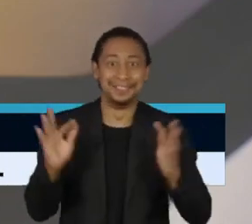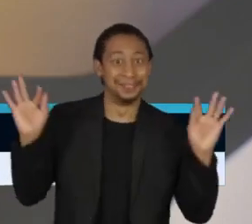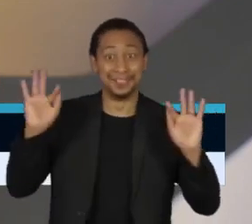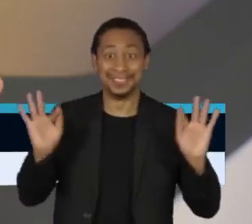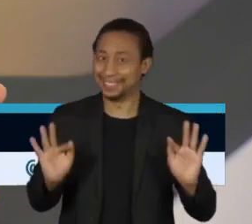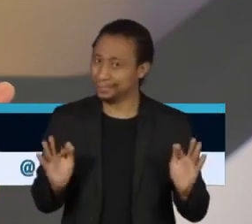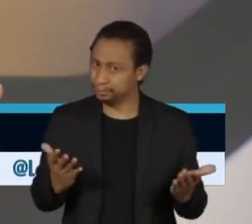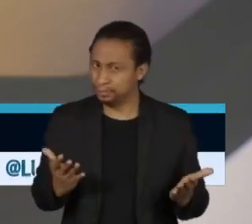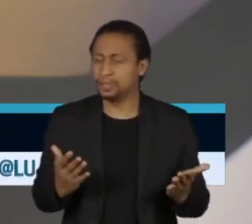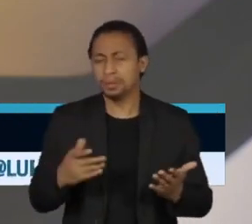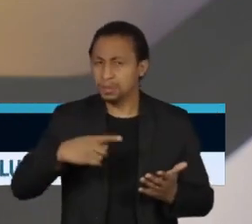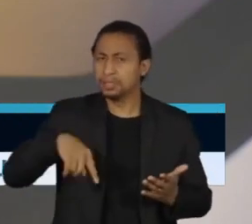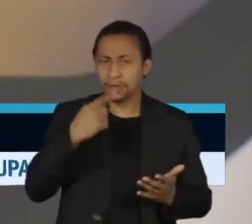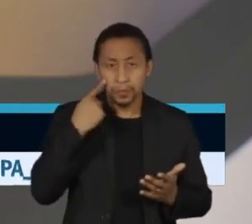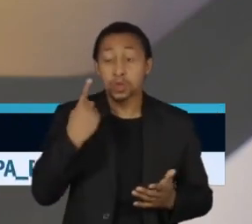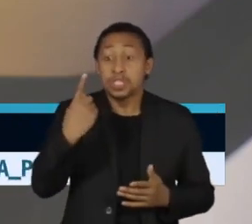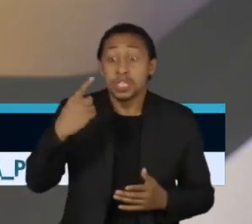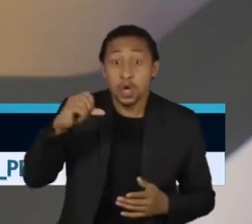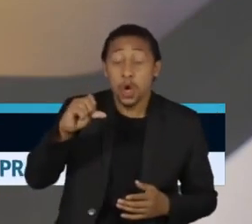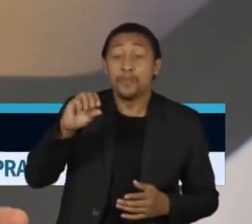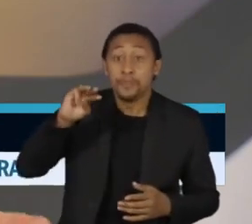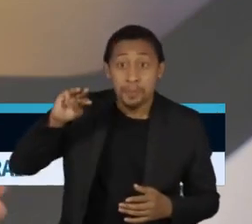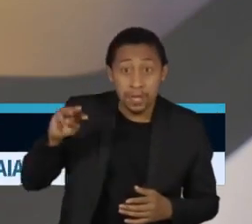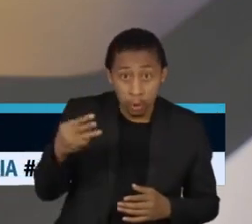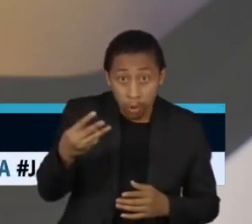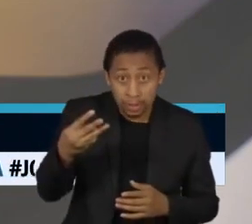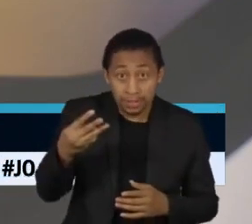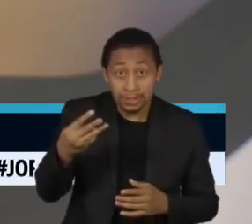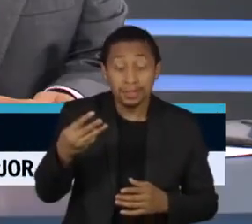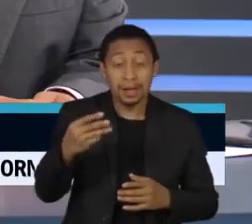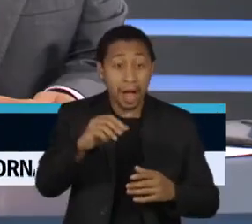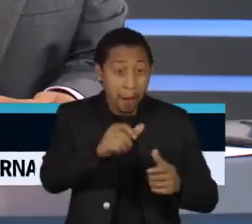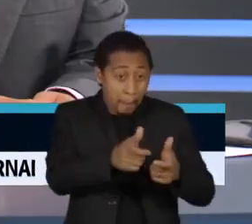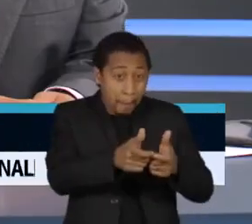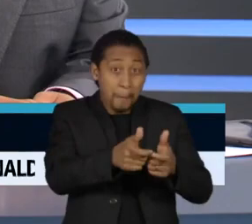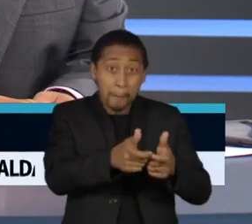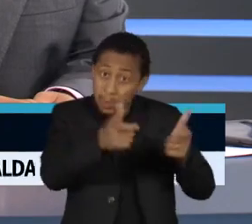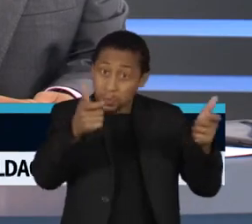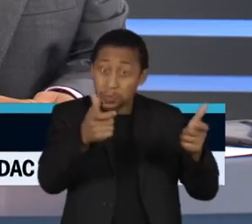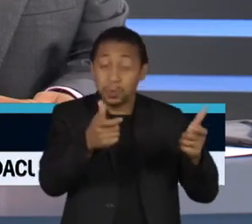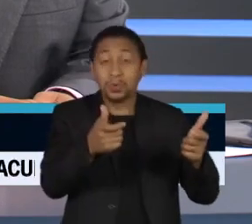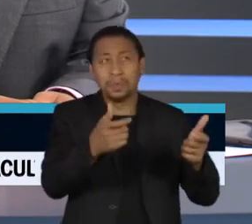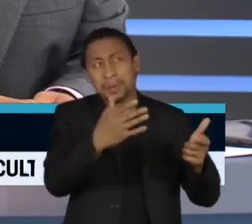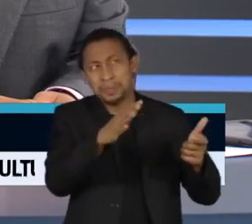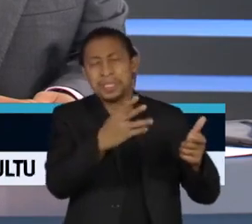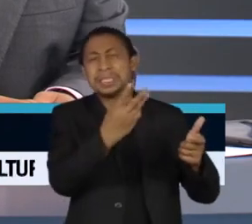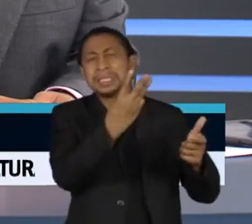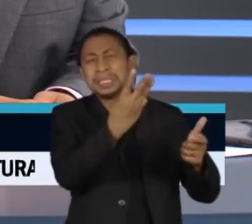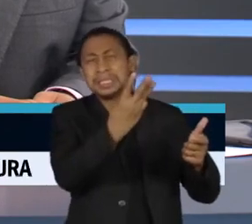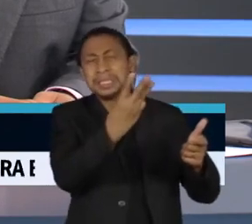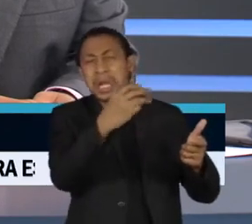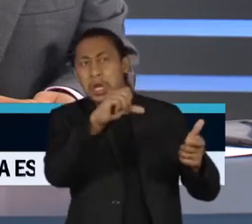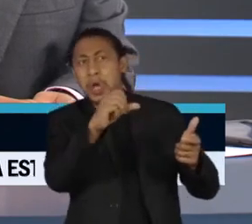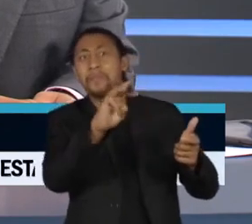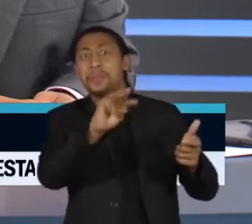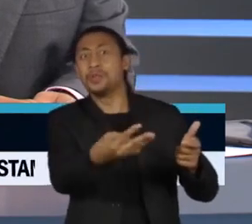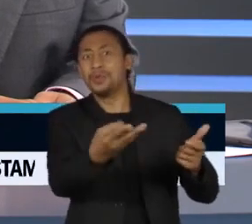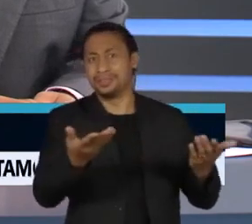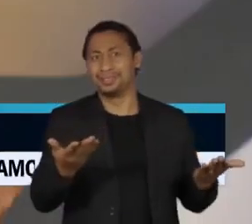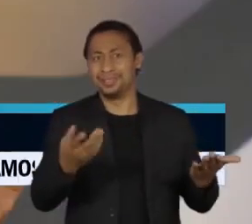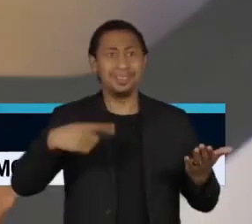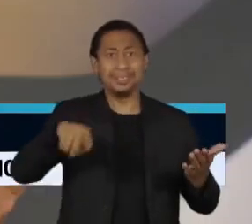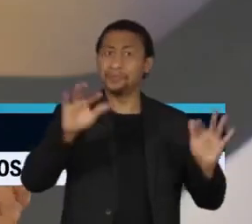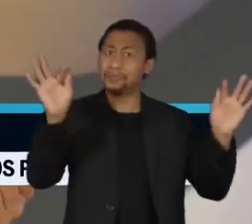tem direito ela sobem de 19 milhões para uns 36 milhões mais ou menos então eles estão felizes da vida e